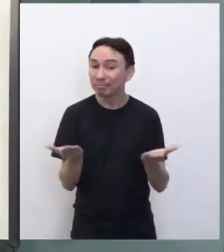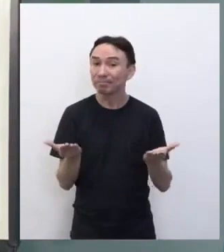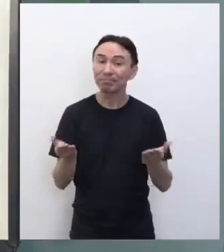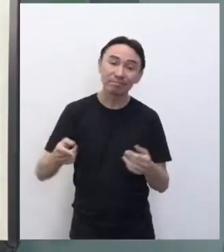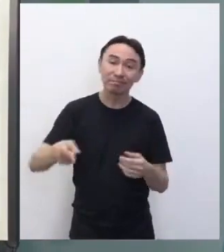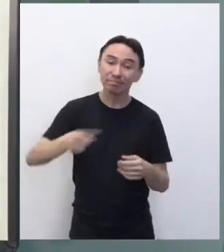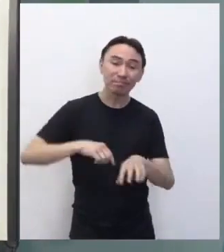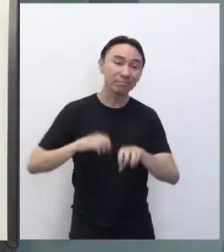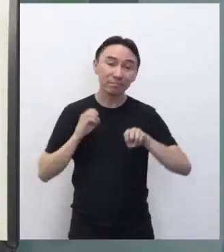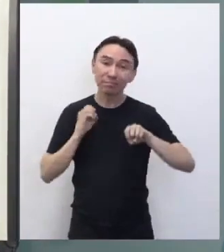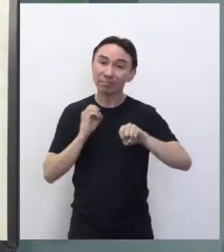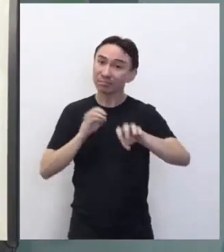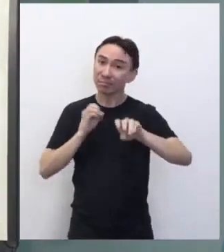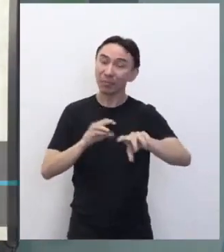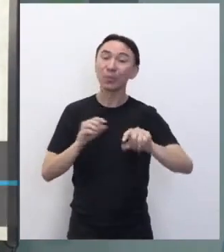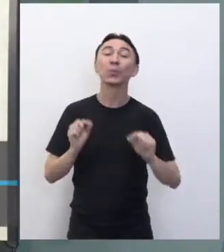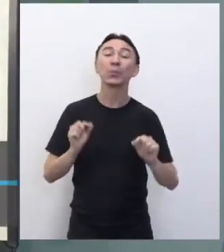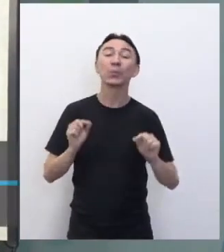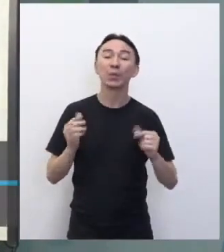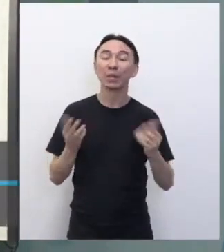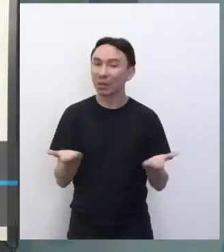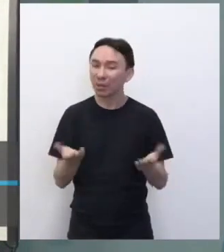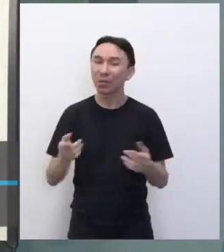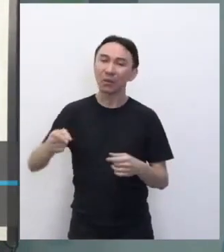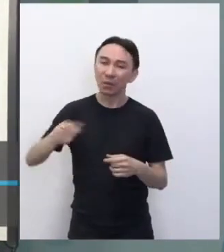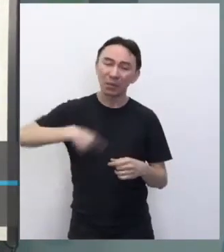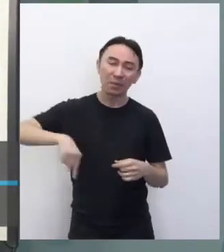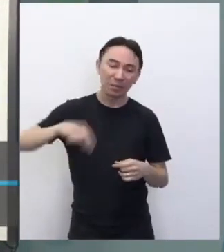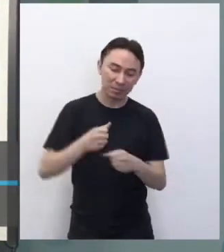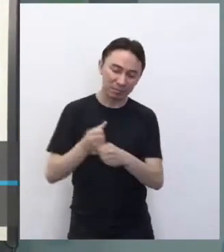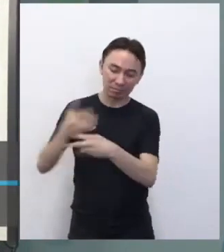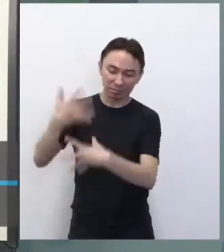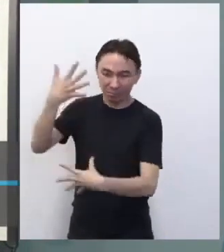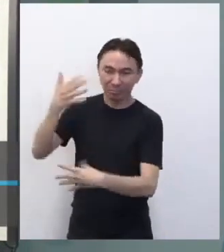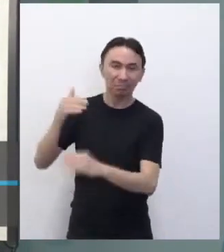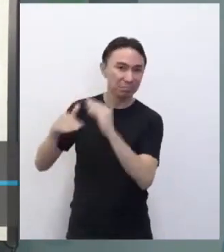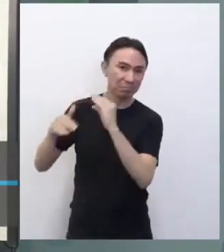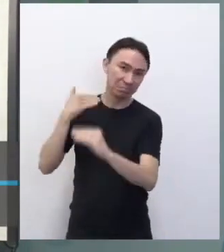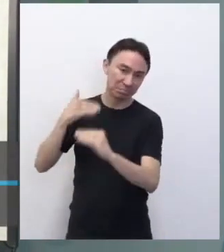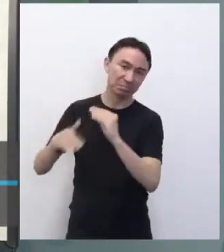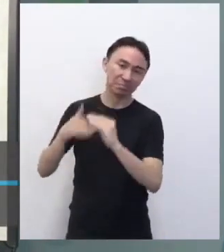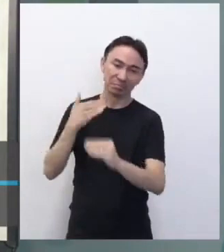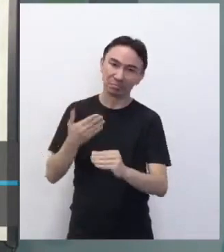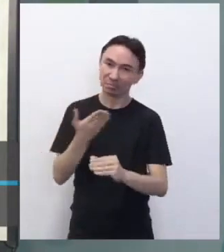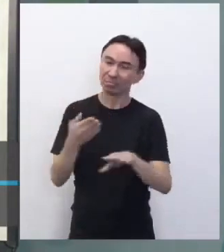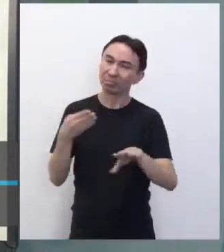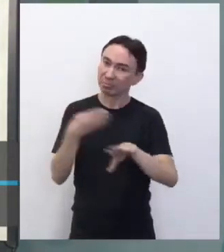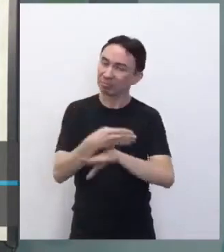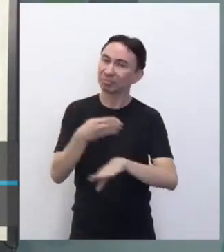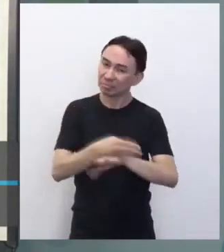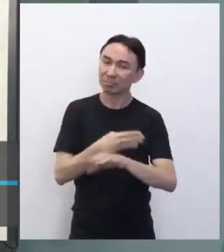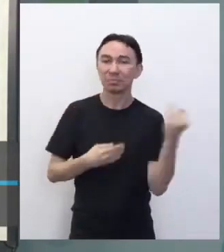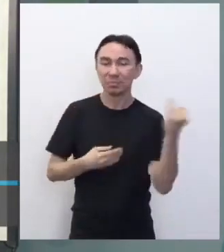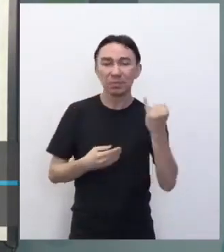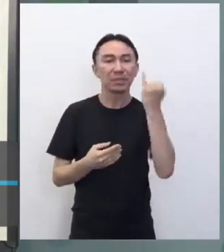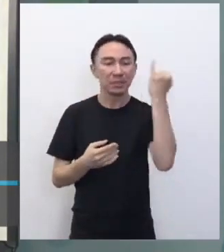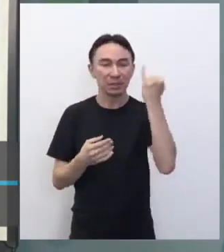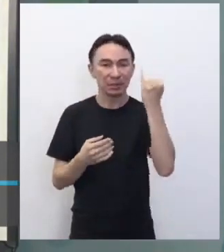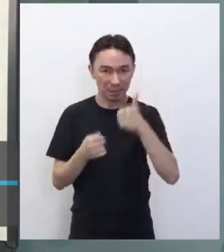and always talking about the chat. Sempre falando aí do nosso chat, né? Da participação de vocês na aula, que é bastante importante. Então,